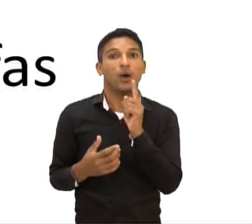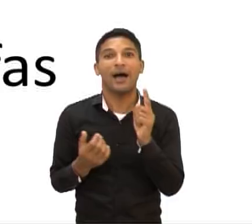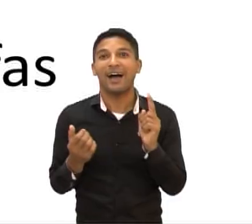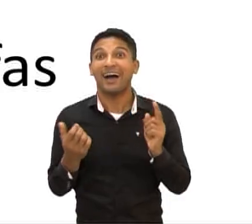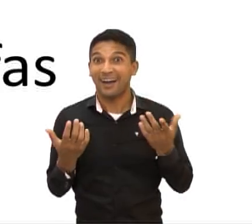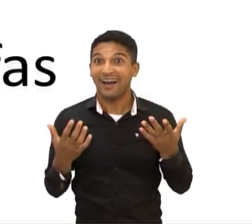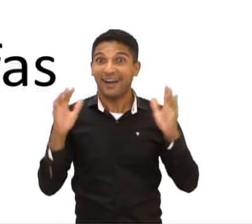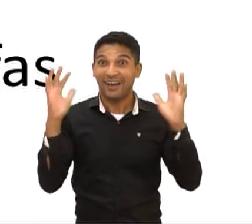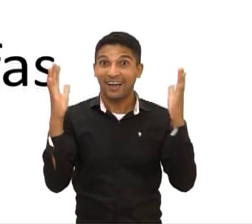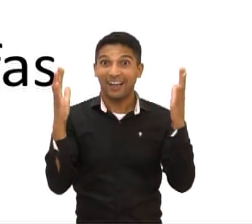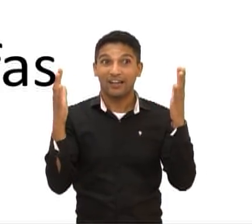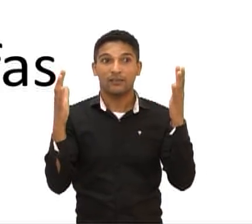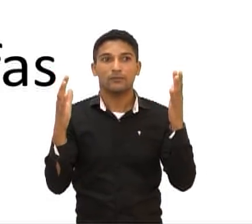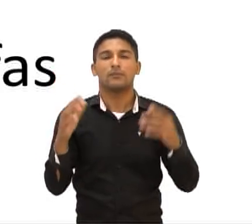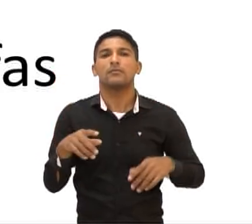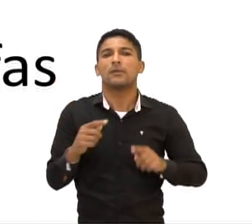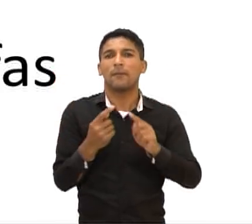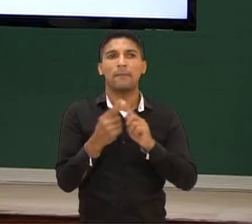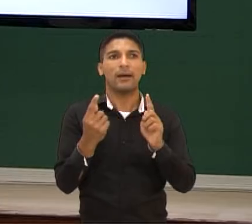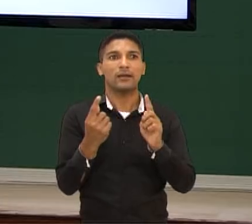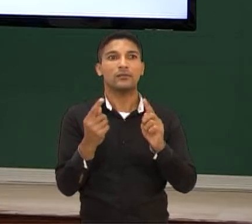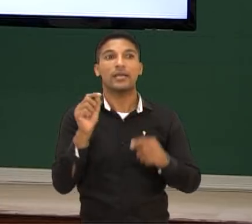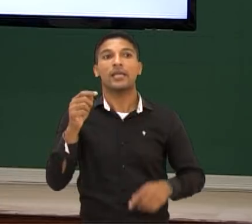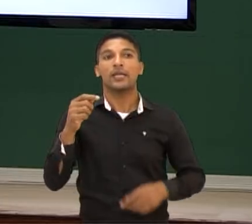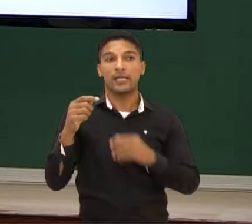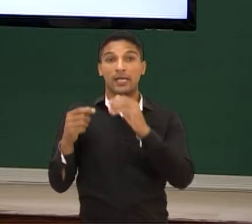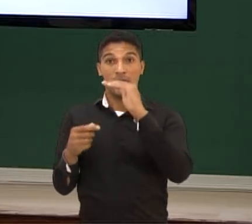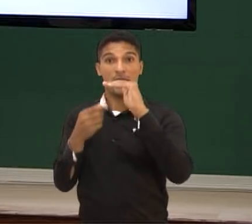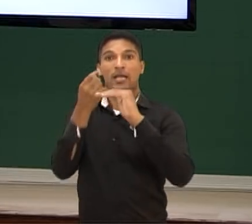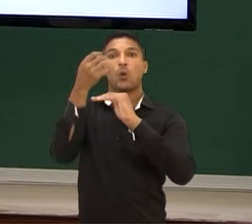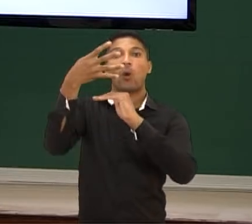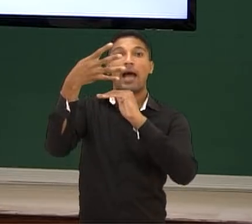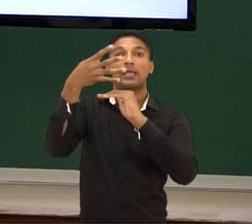Quantas garrafas foram consumidas? Total 20.